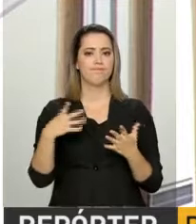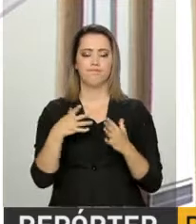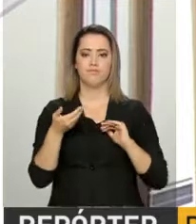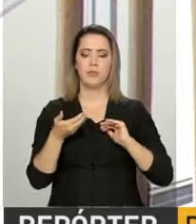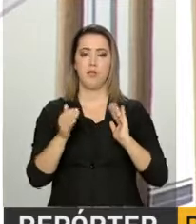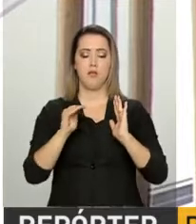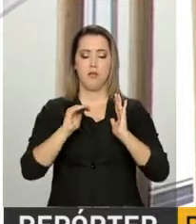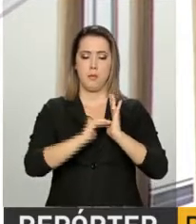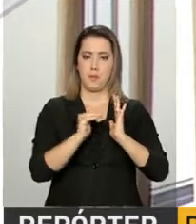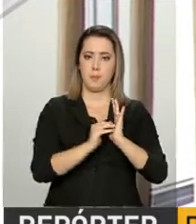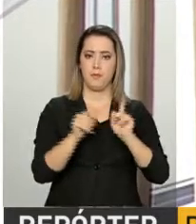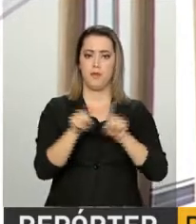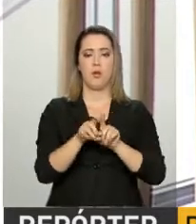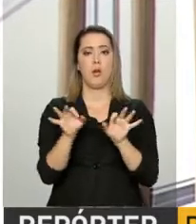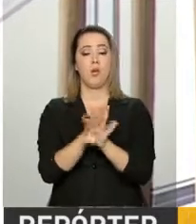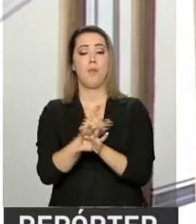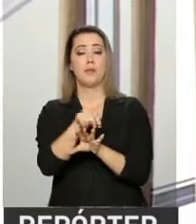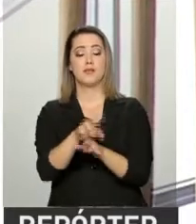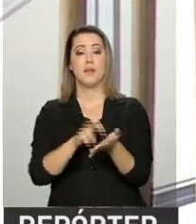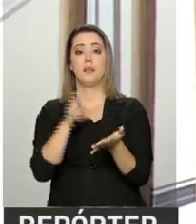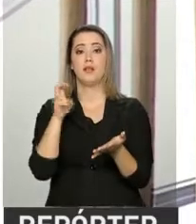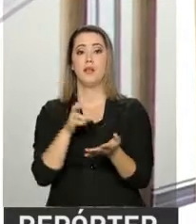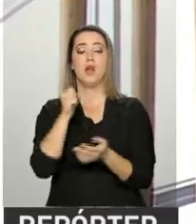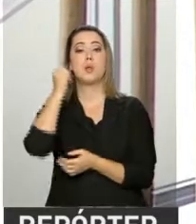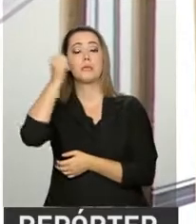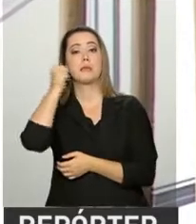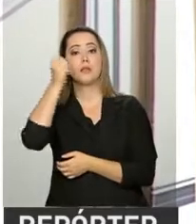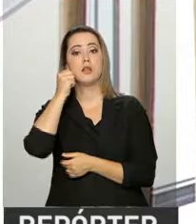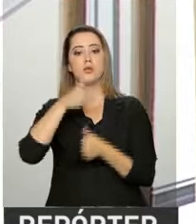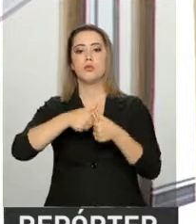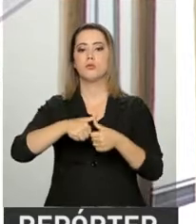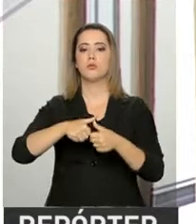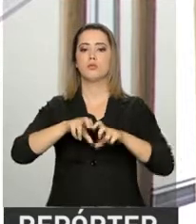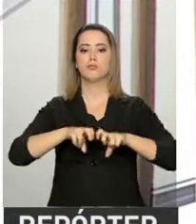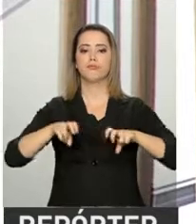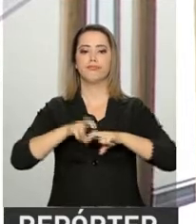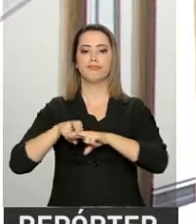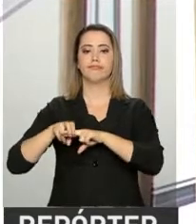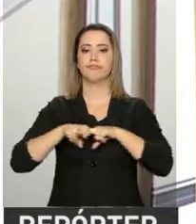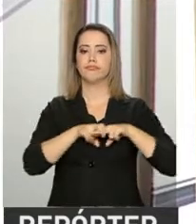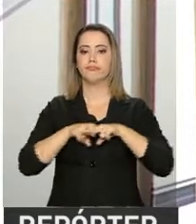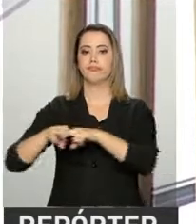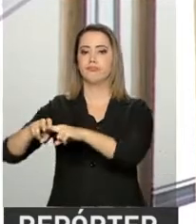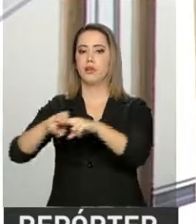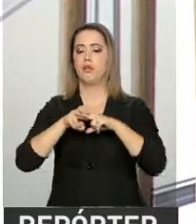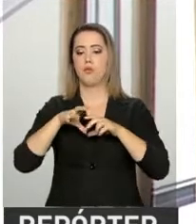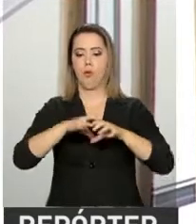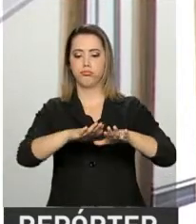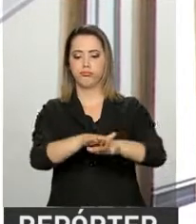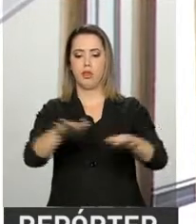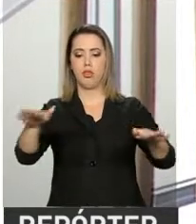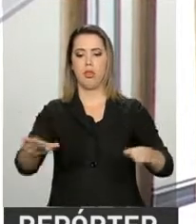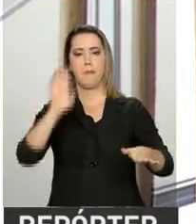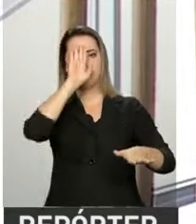Isso porque, desde o fim da manhã, senadoras da oposição ocupam a mesa diretora e se recusam a deixar o local e